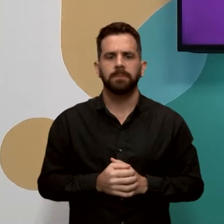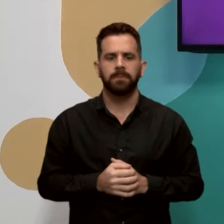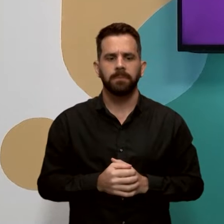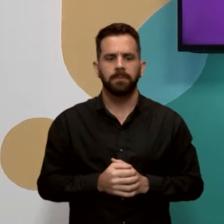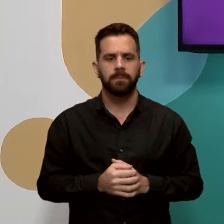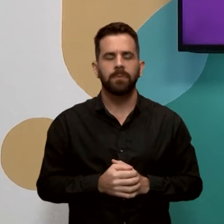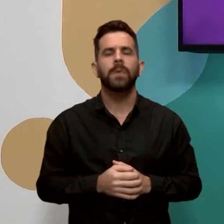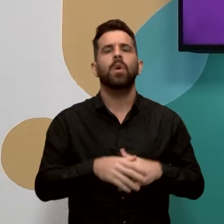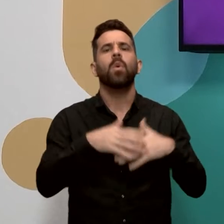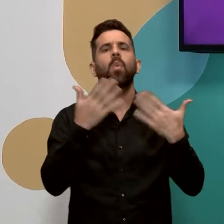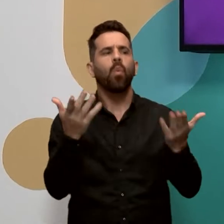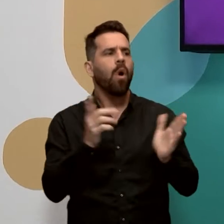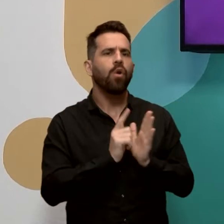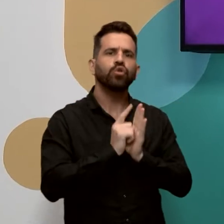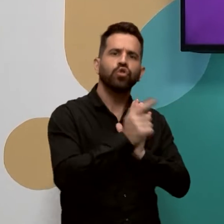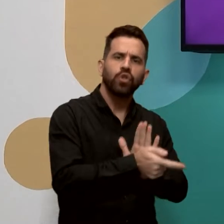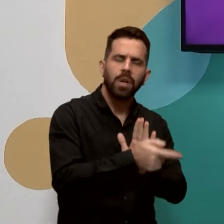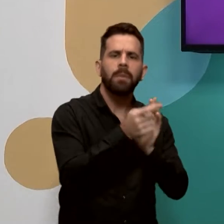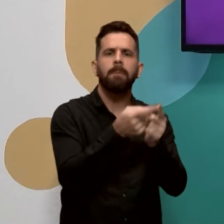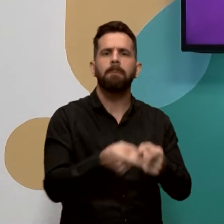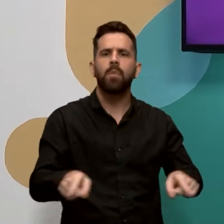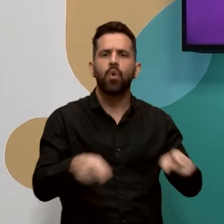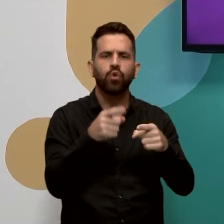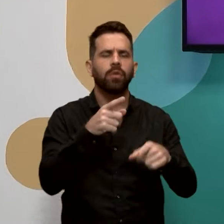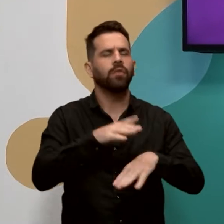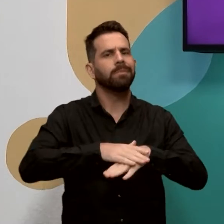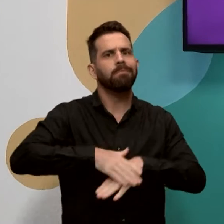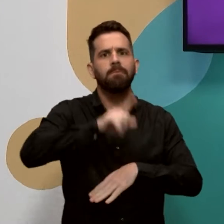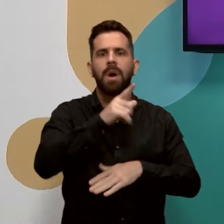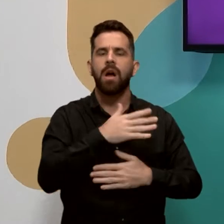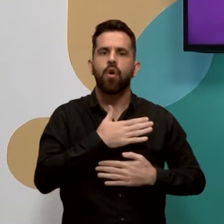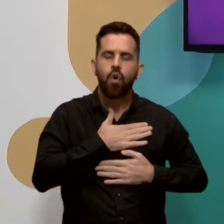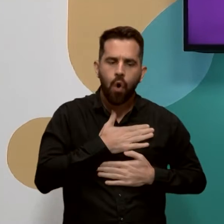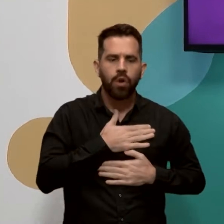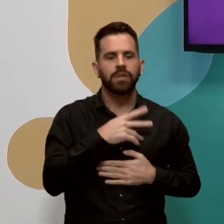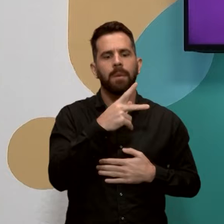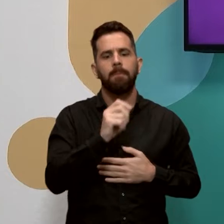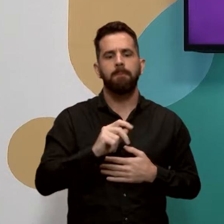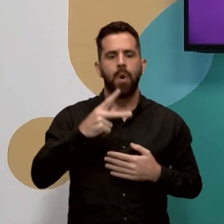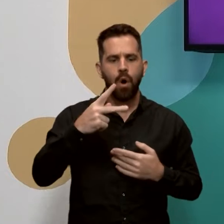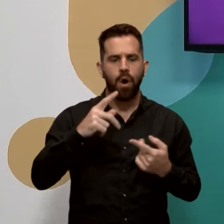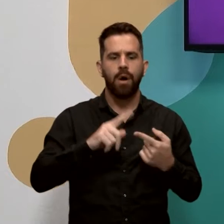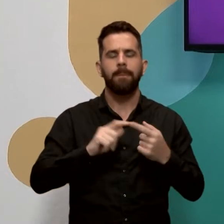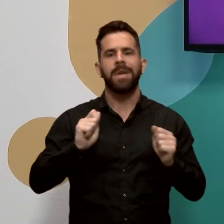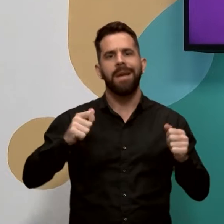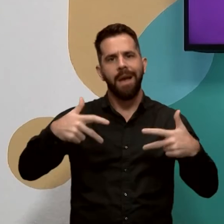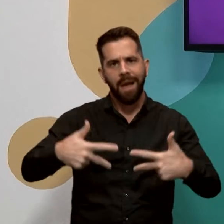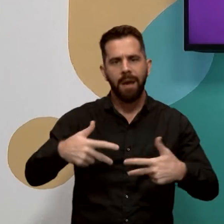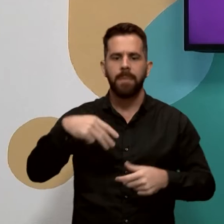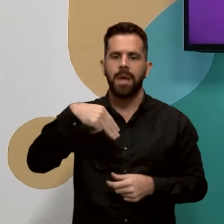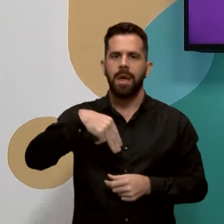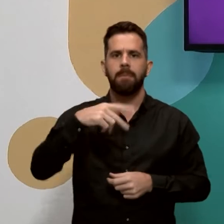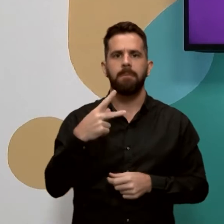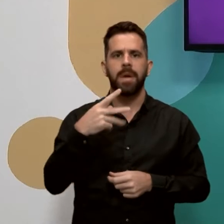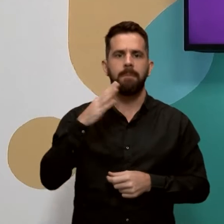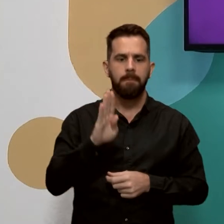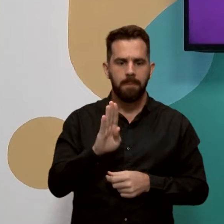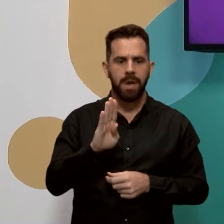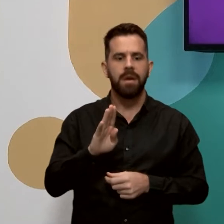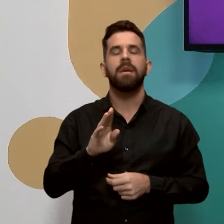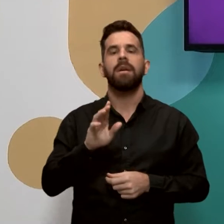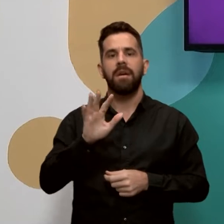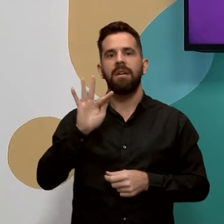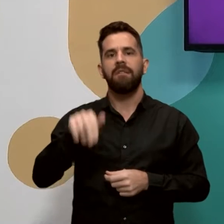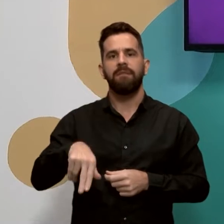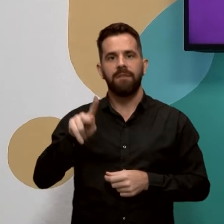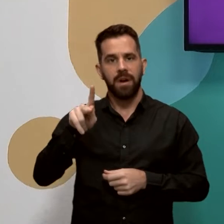Qual gênero musical você mais consome? Pop, rap, MPB e funk. A gente teve um empate aqui, ó,